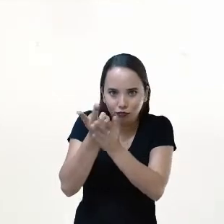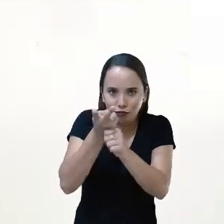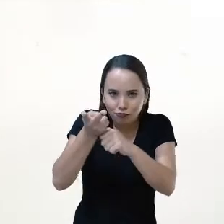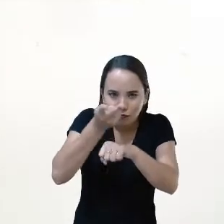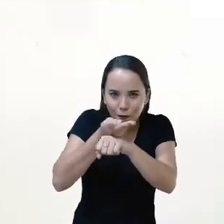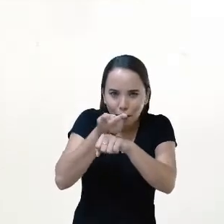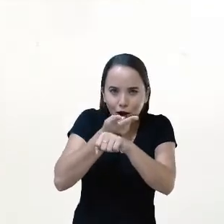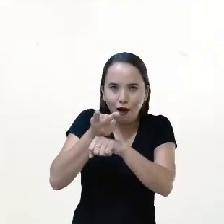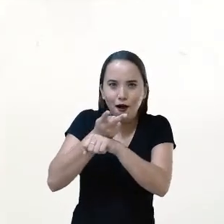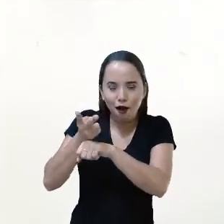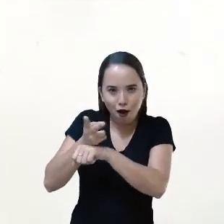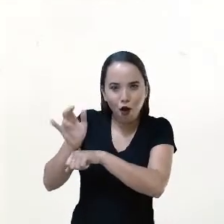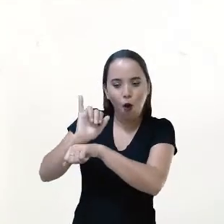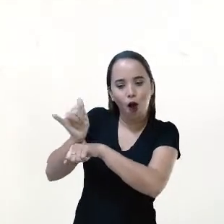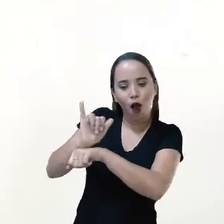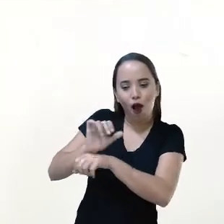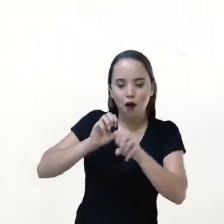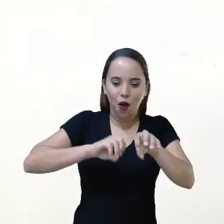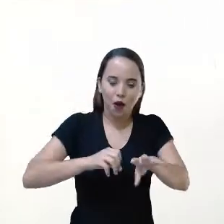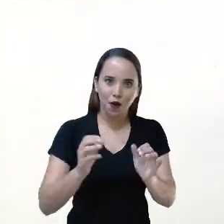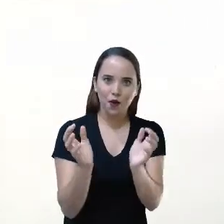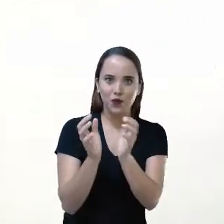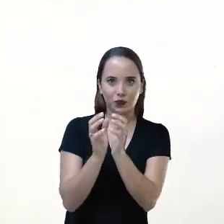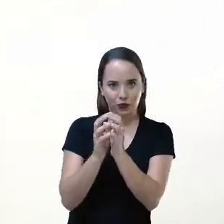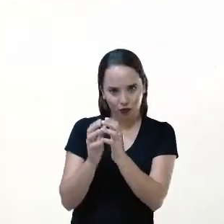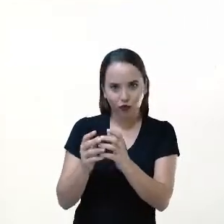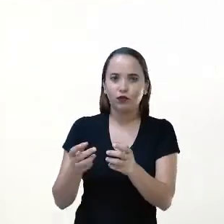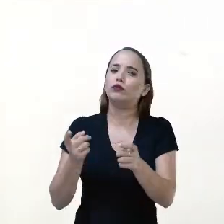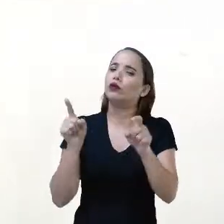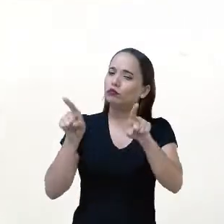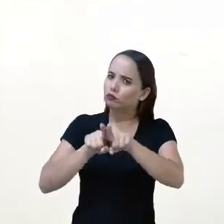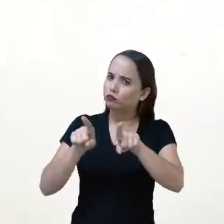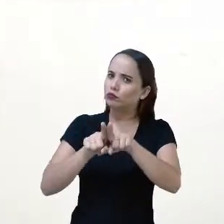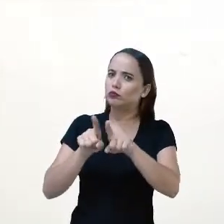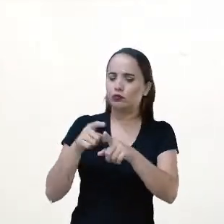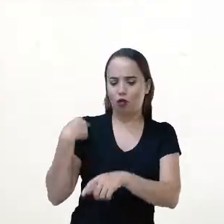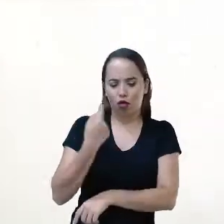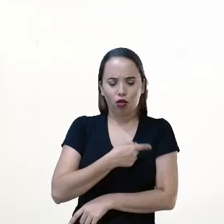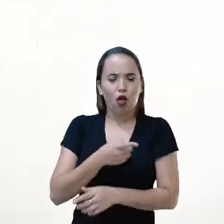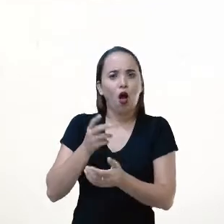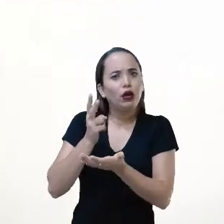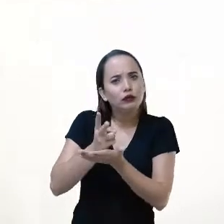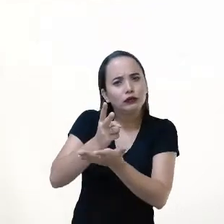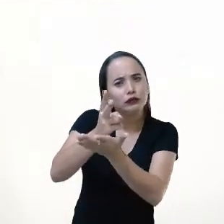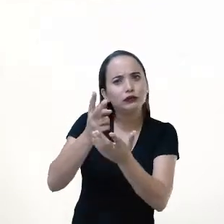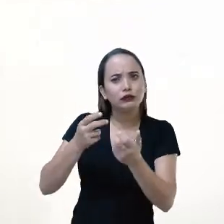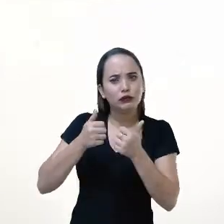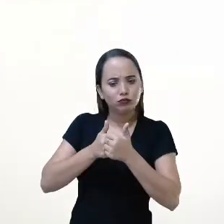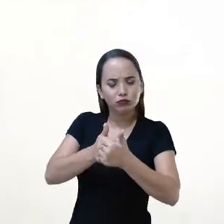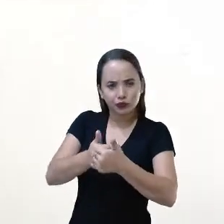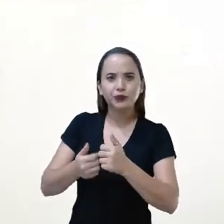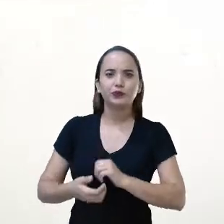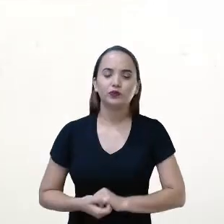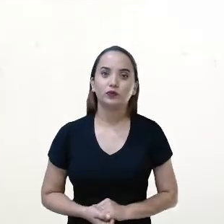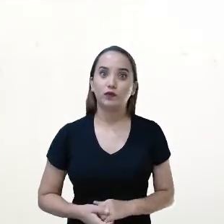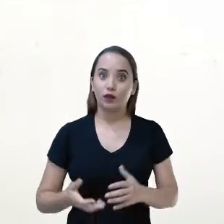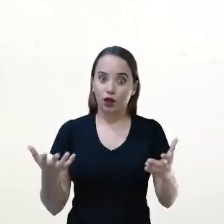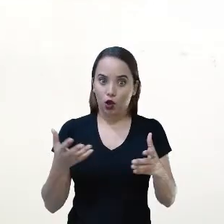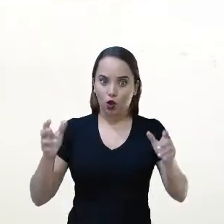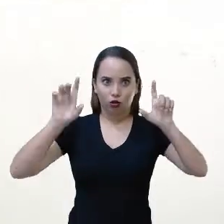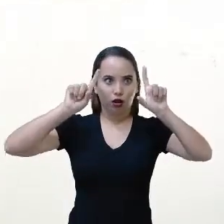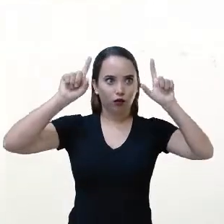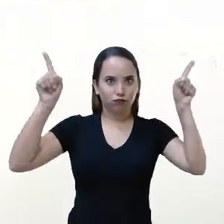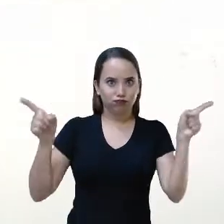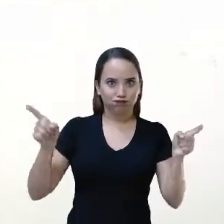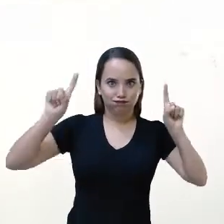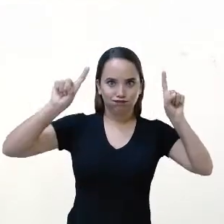você pode comentar e a gente está sempre acompanhando os comentários também. Vou abrir um parênteses aqui nesse momento e dizer que se você é